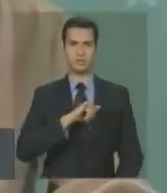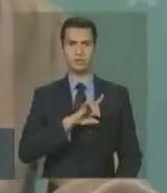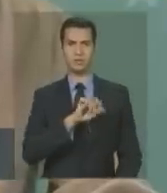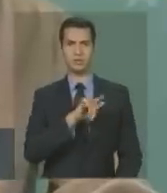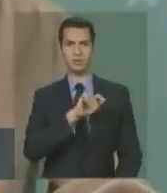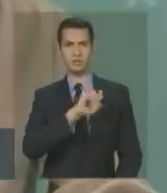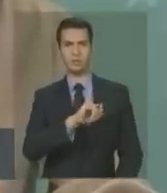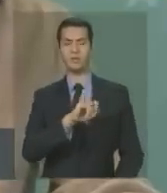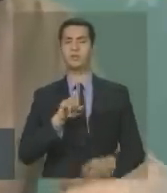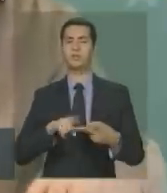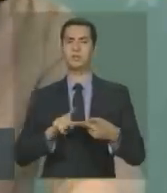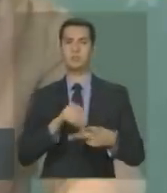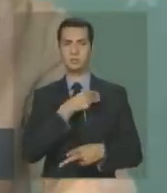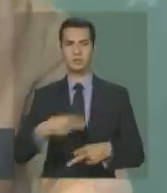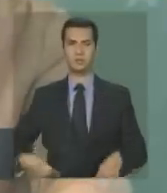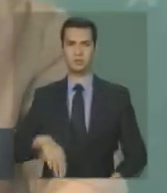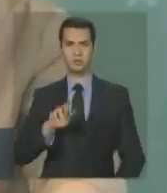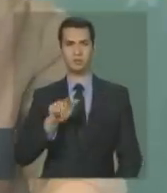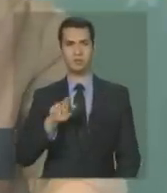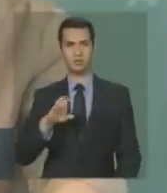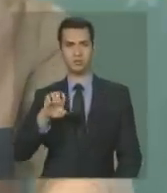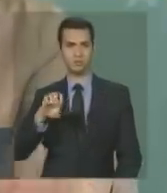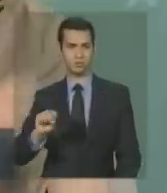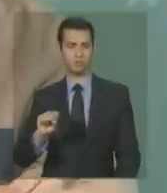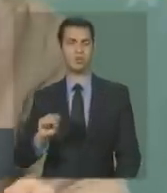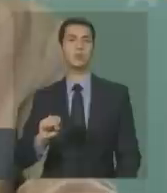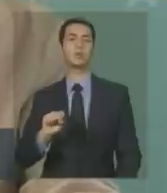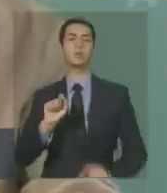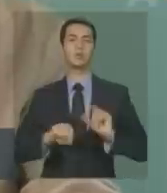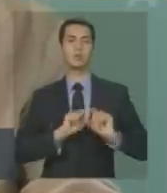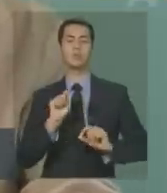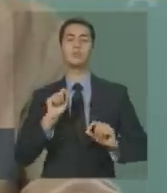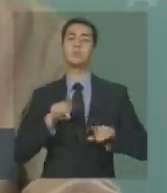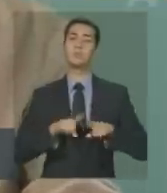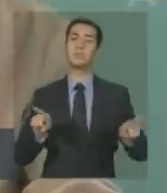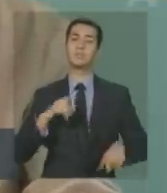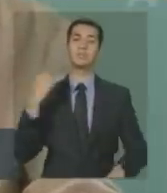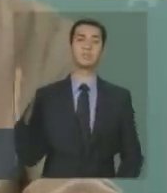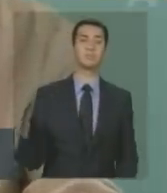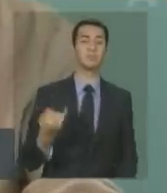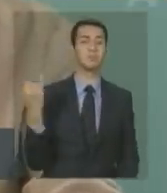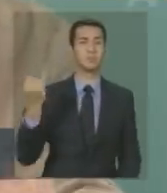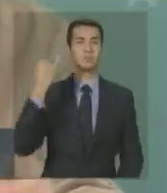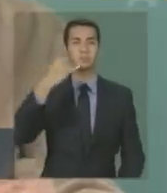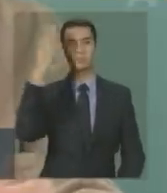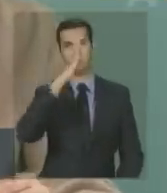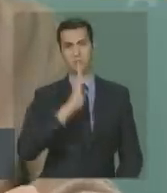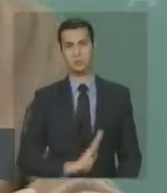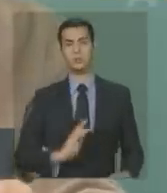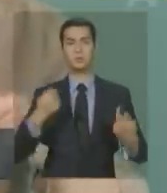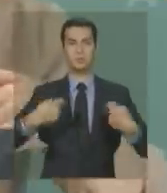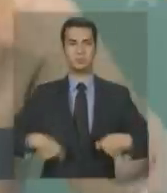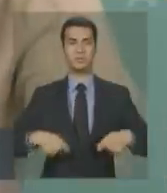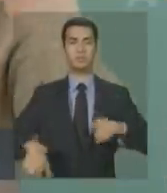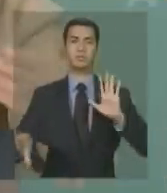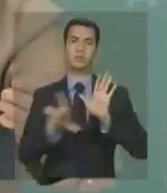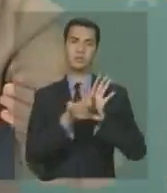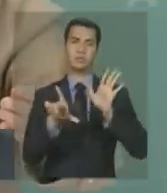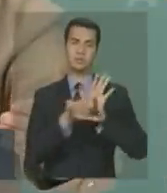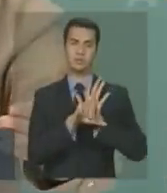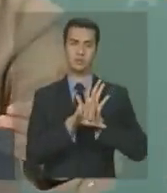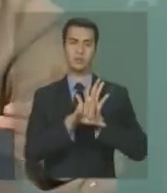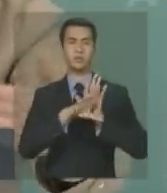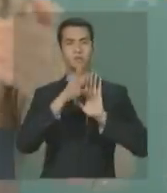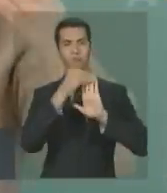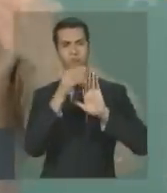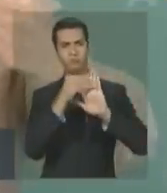gaz na análise da matéria em mas é importante que o Brasil venha a ter na legislação para além da Constituição